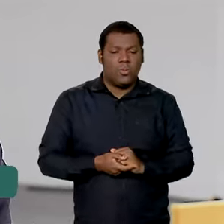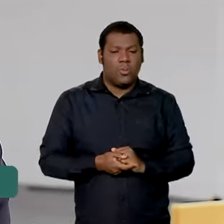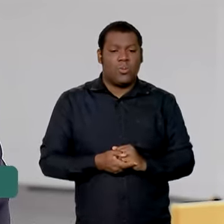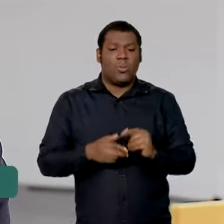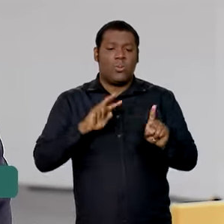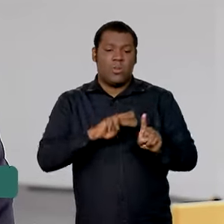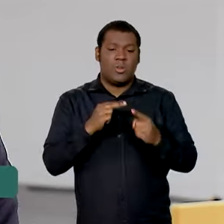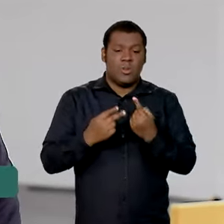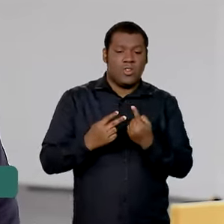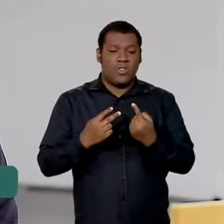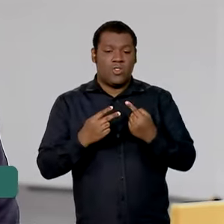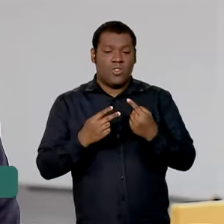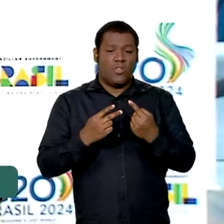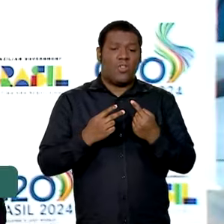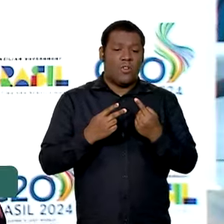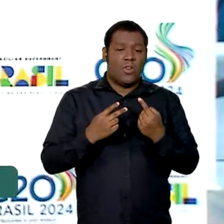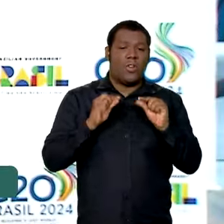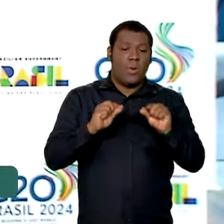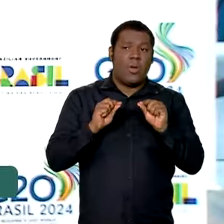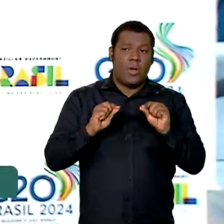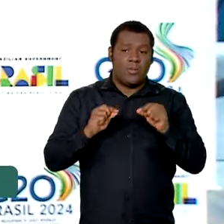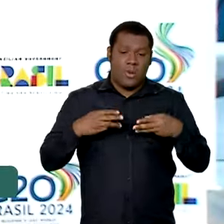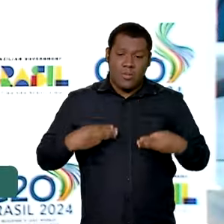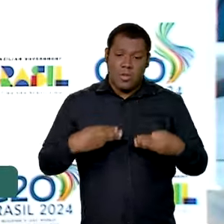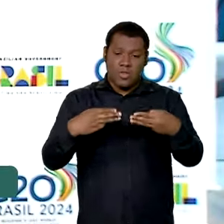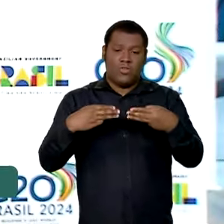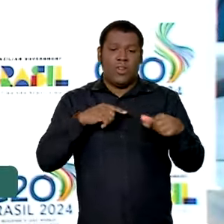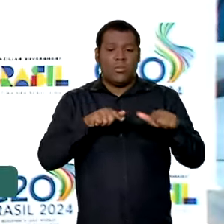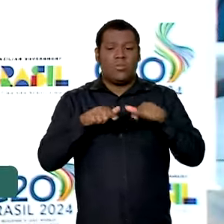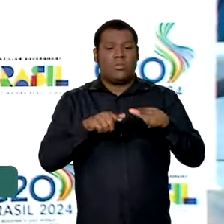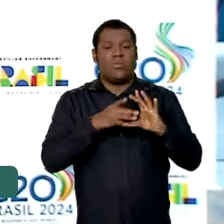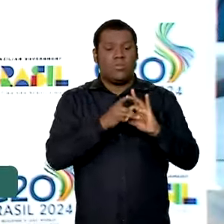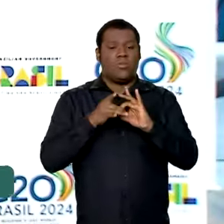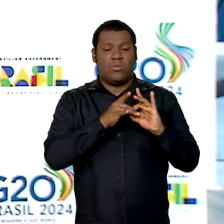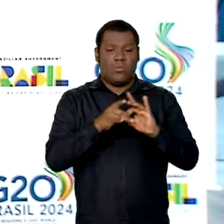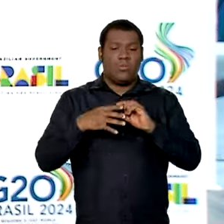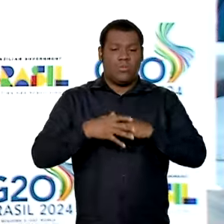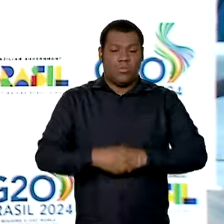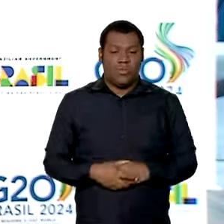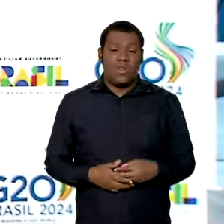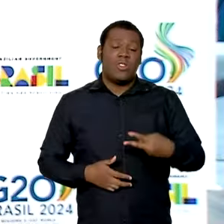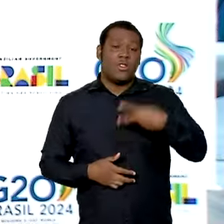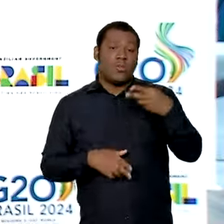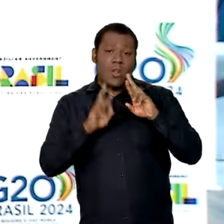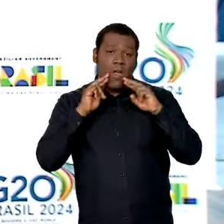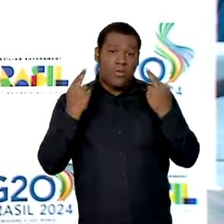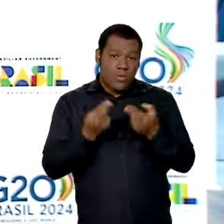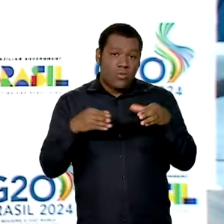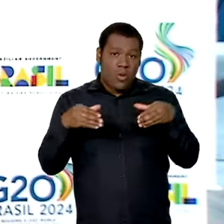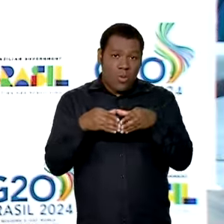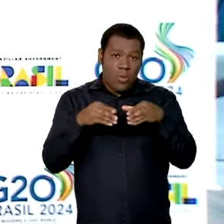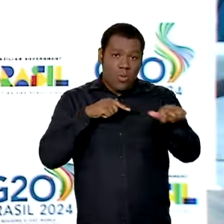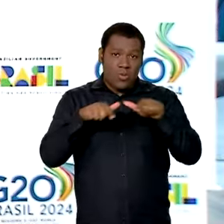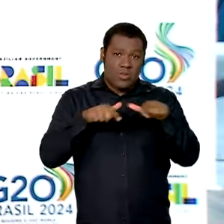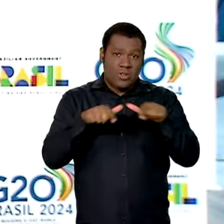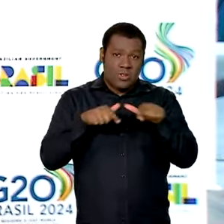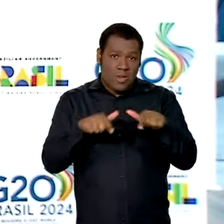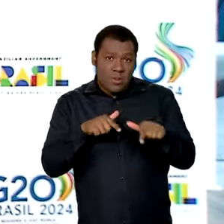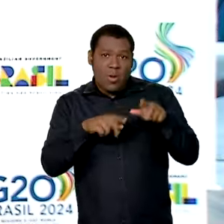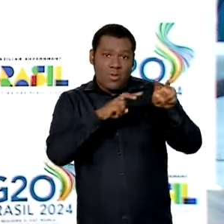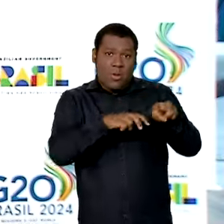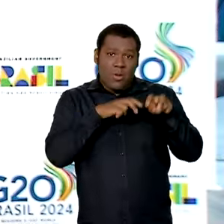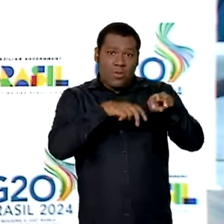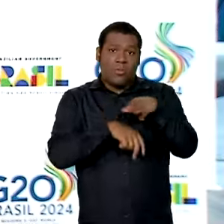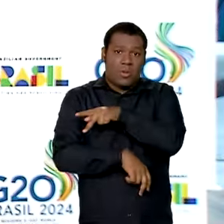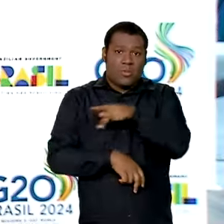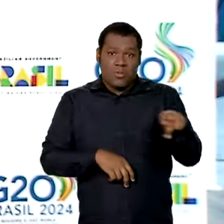vista o foco dos ministérios. Essa é a segunda reunião do Grupo de Trabalho de Agricultura da Presidência